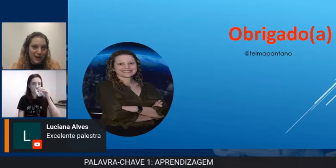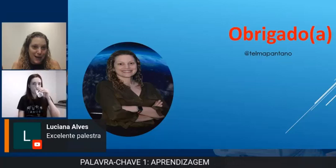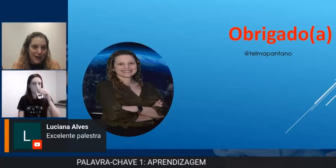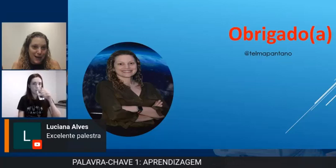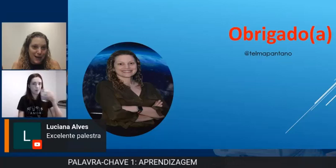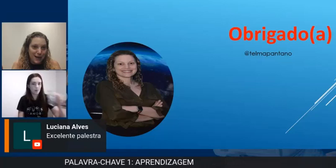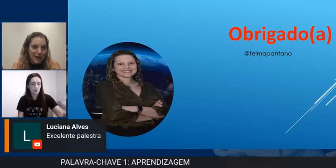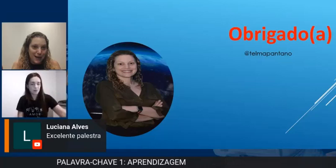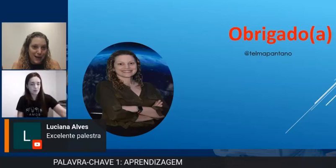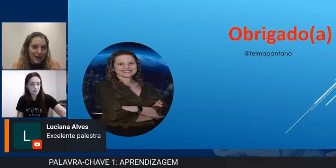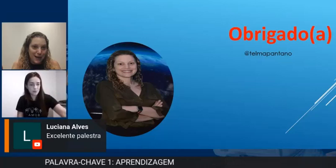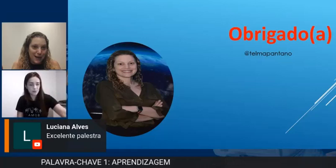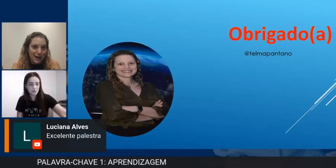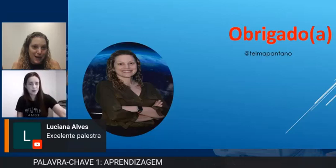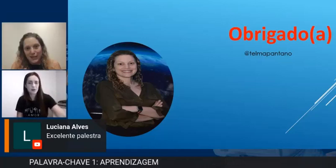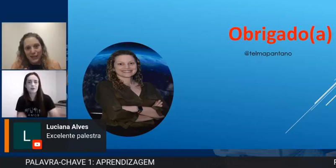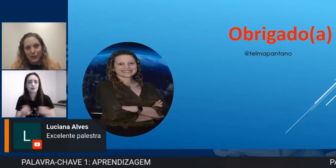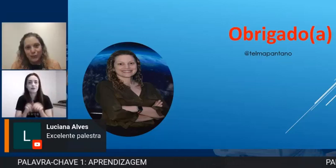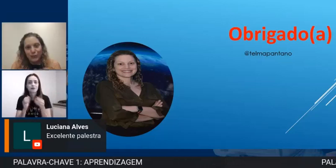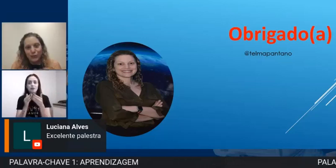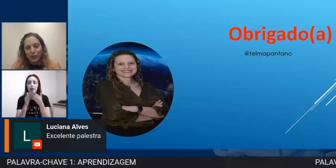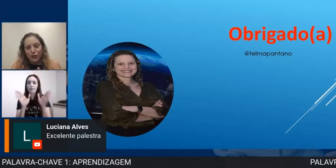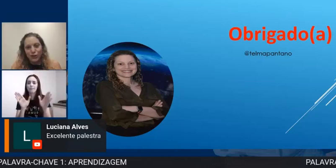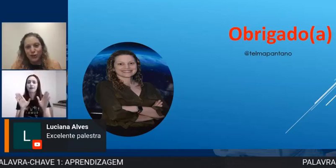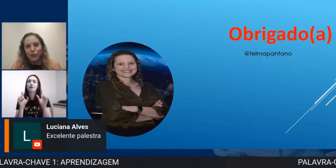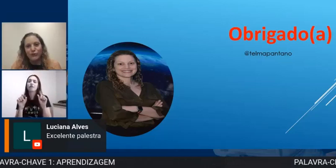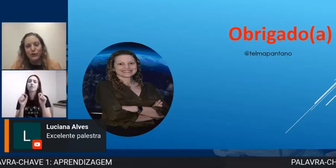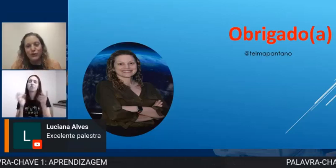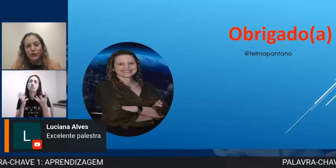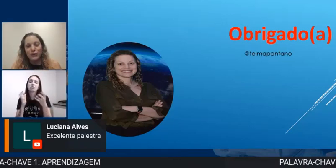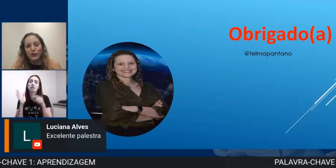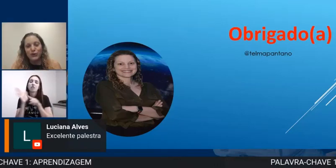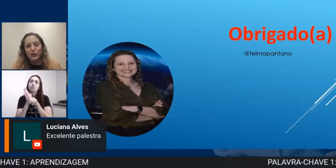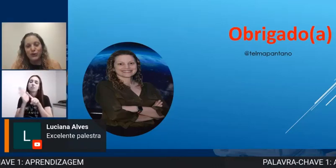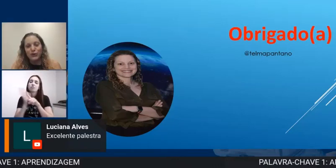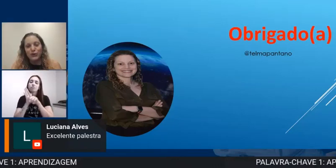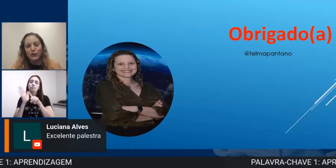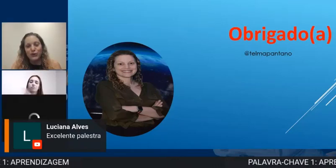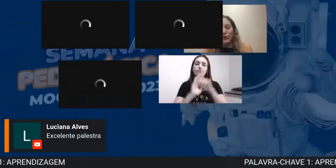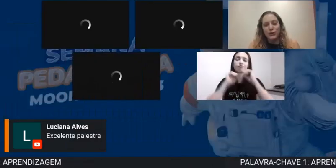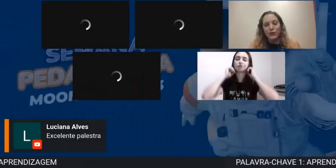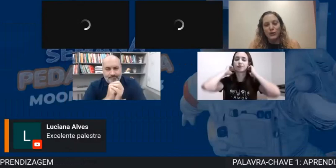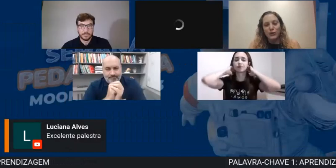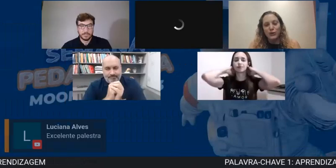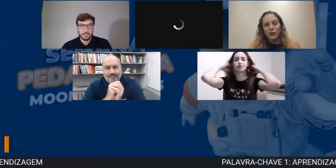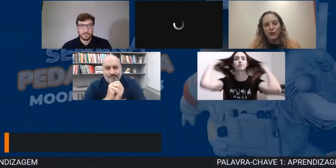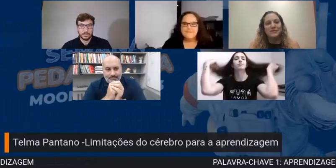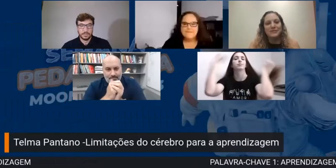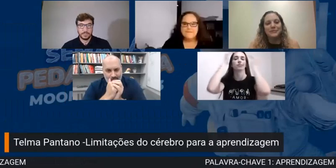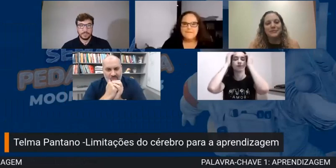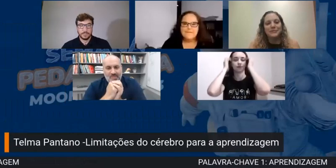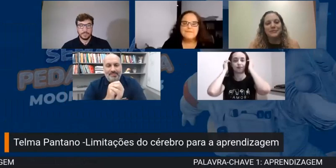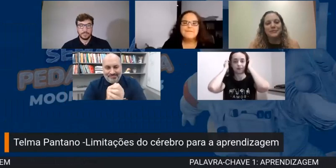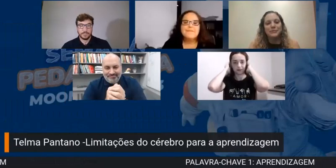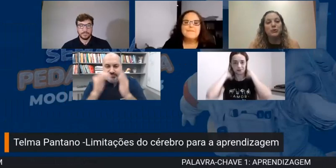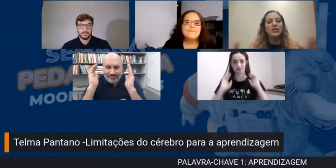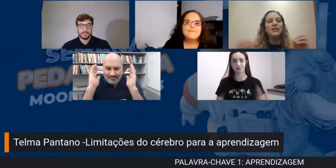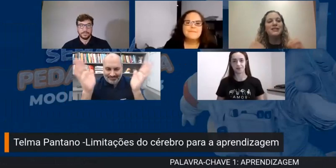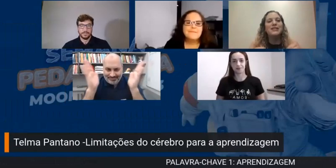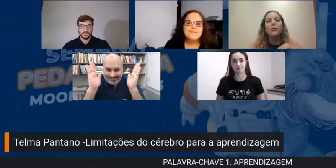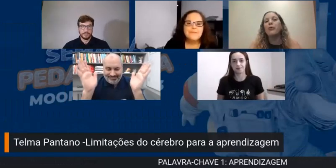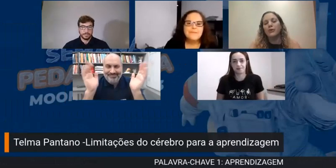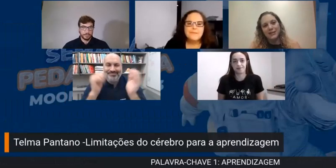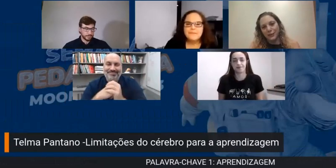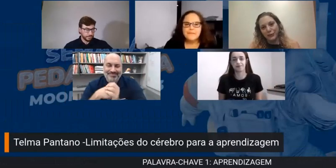pouquinho para estabelecer o que a gente conversou como vocês vão agora